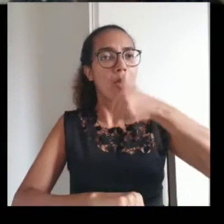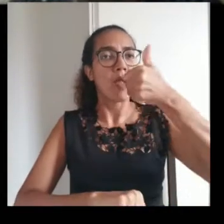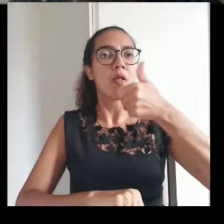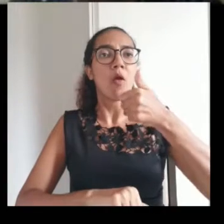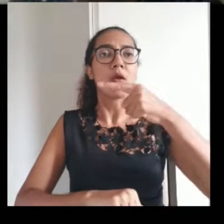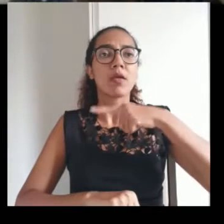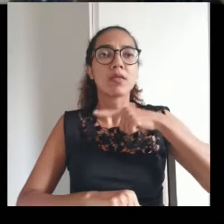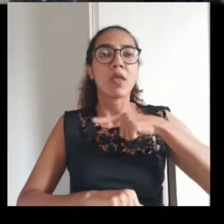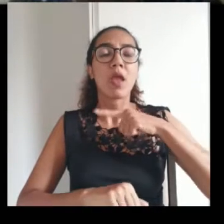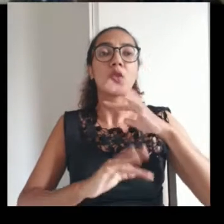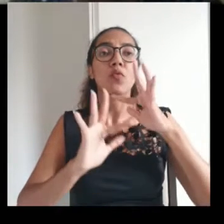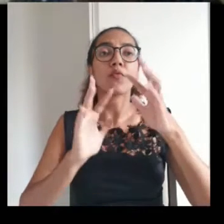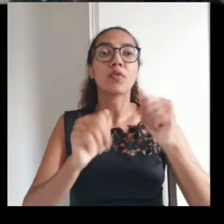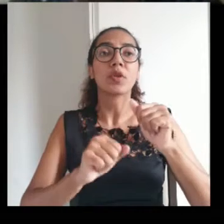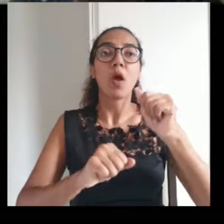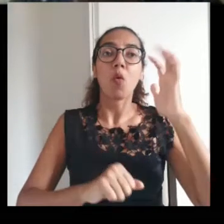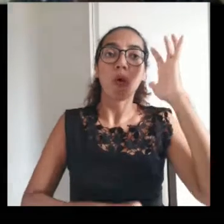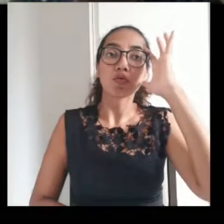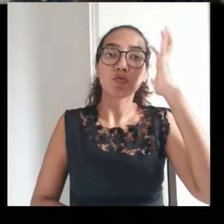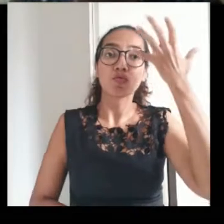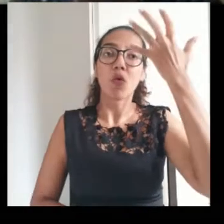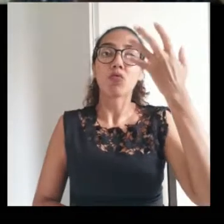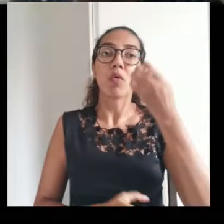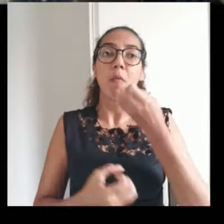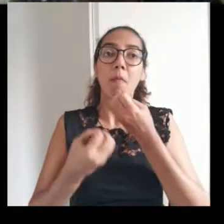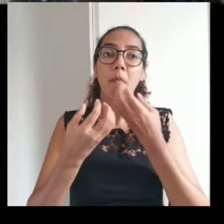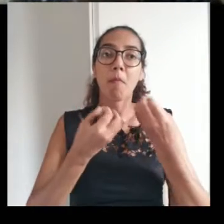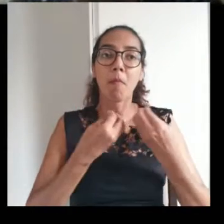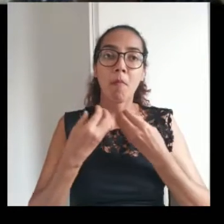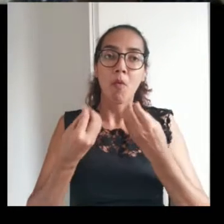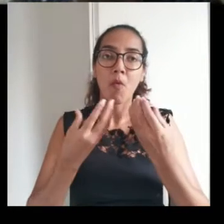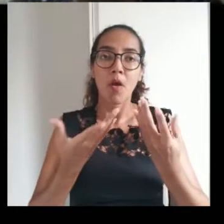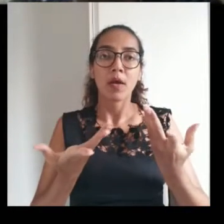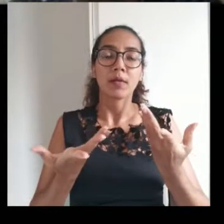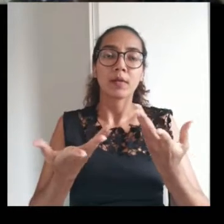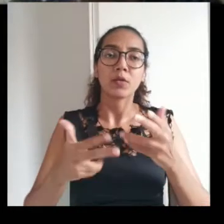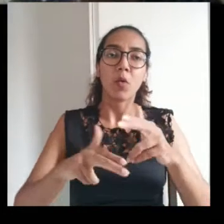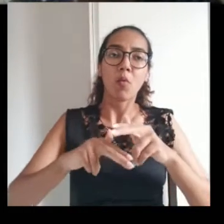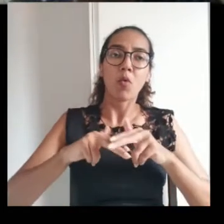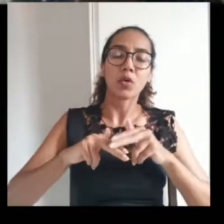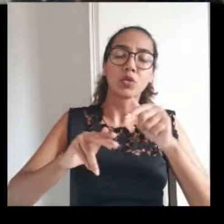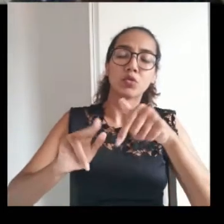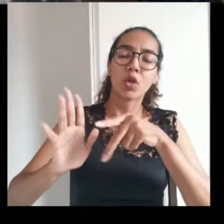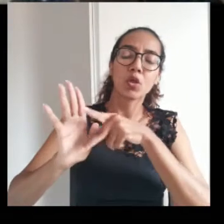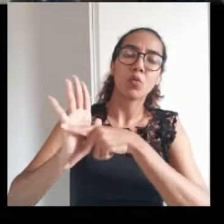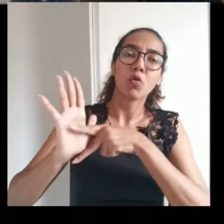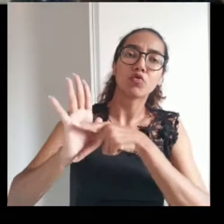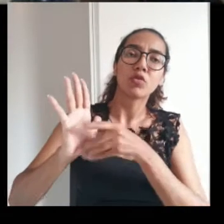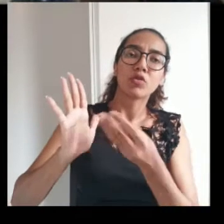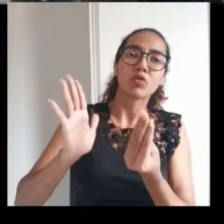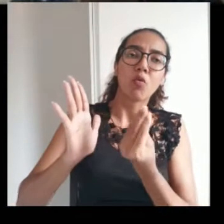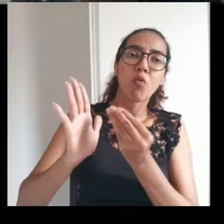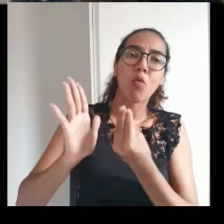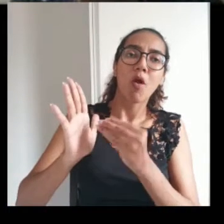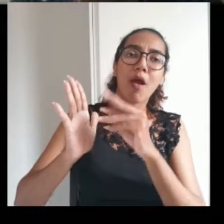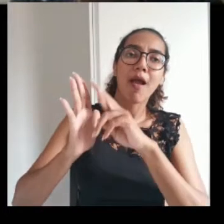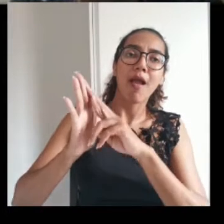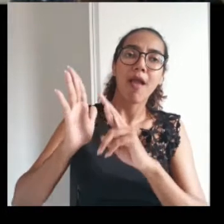final, né? A gente limita a construção do projeto, de algum produto, alguma coisa, tendo isso daí como